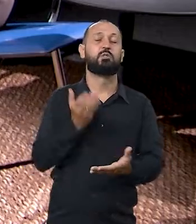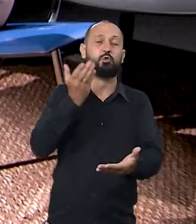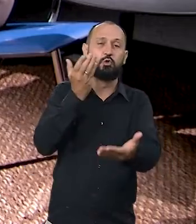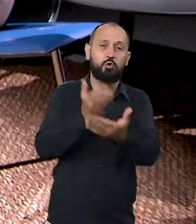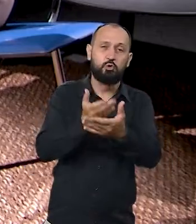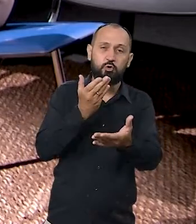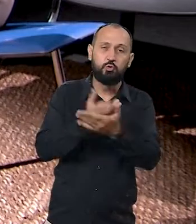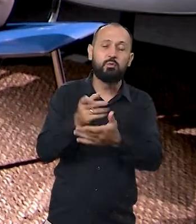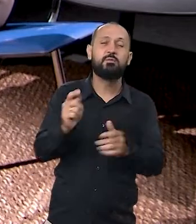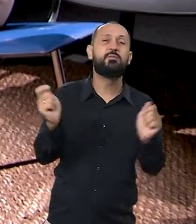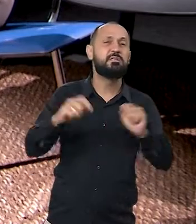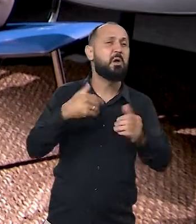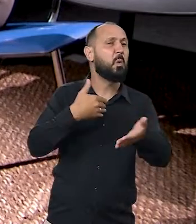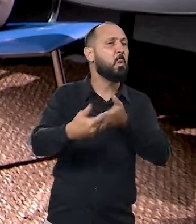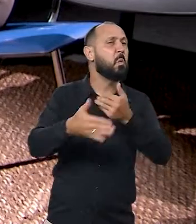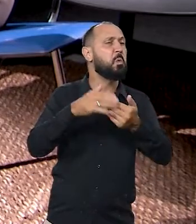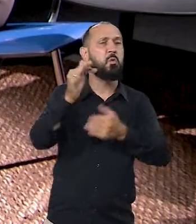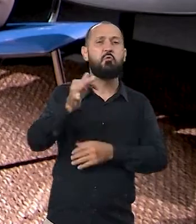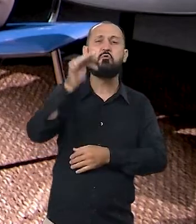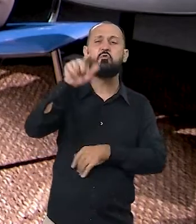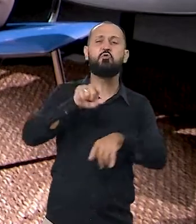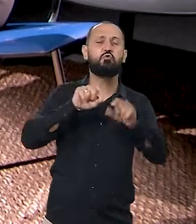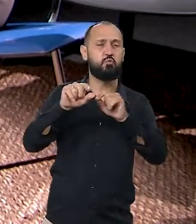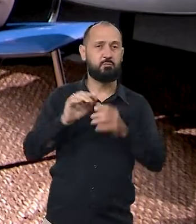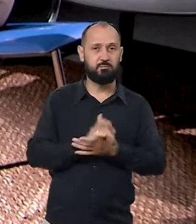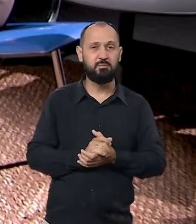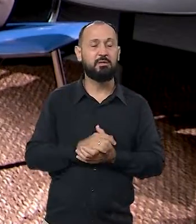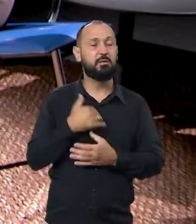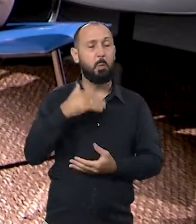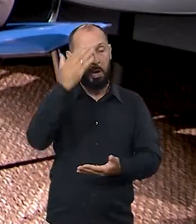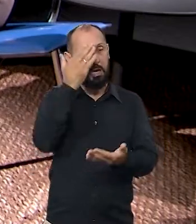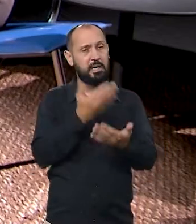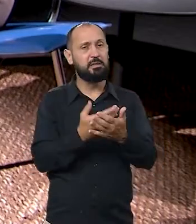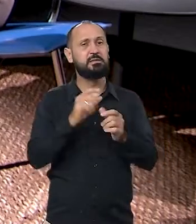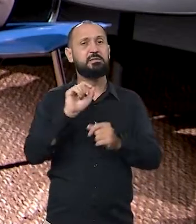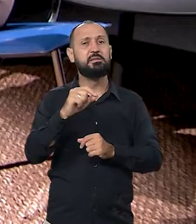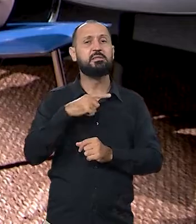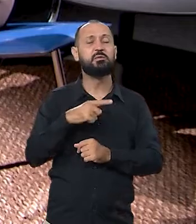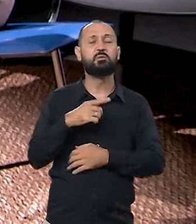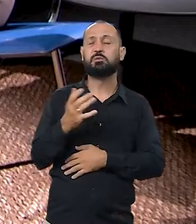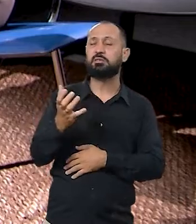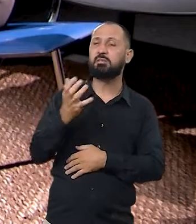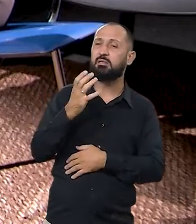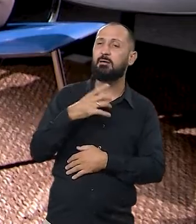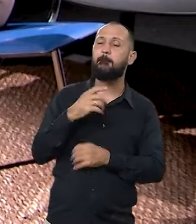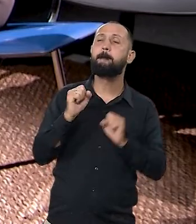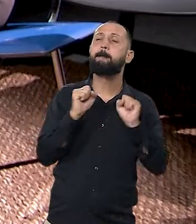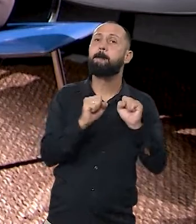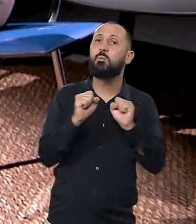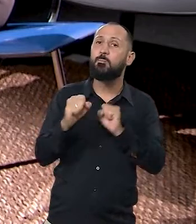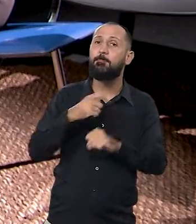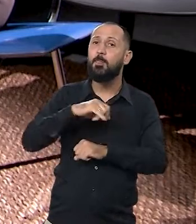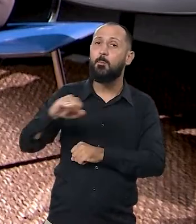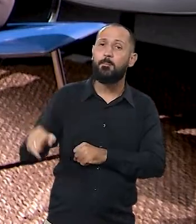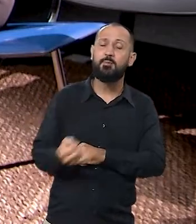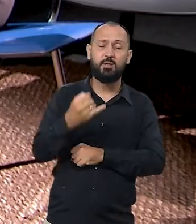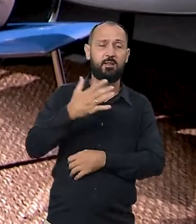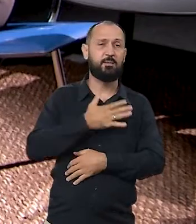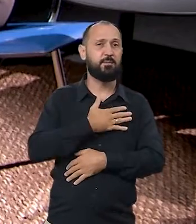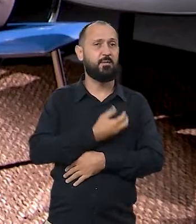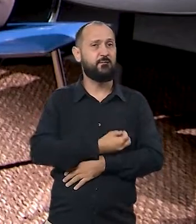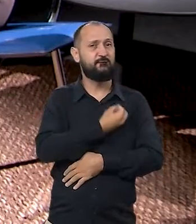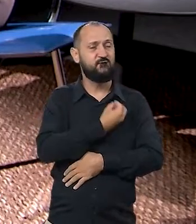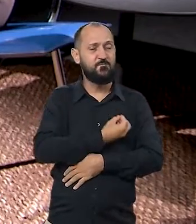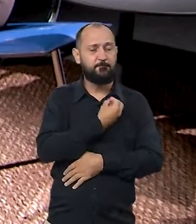você vai ser aquilo que você quiser ser. Então, ela sempre me fez acreditar que se eu pudesse ter uma oportunidade na